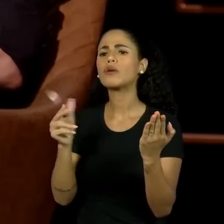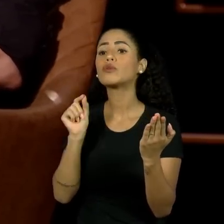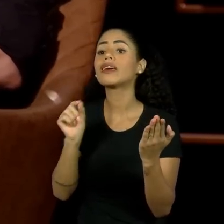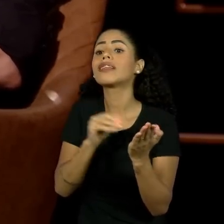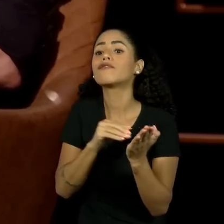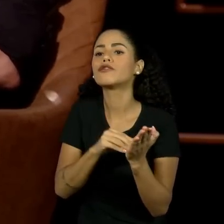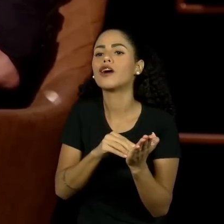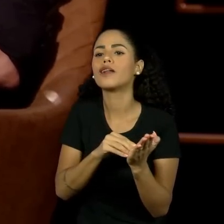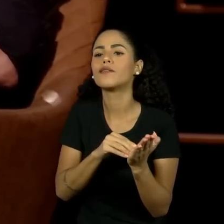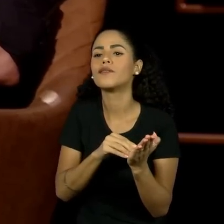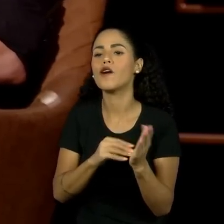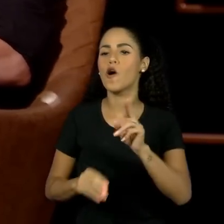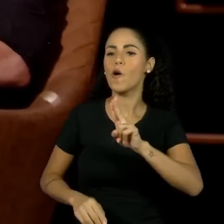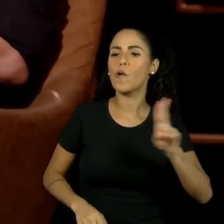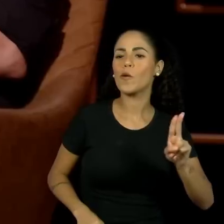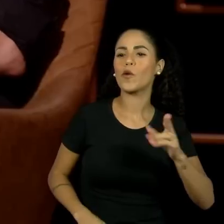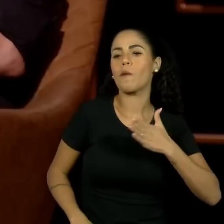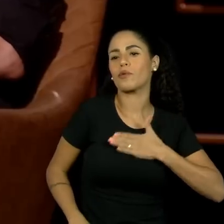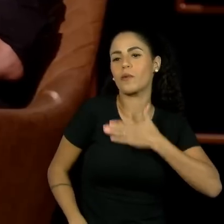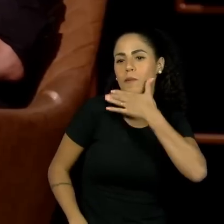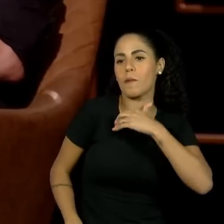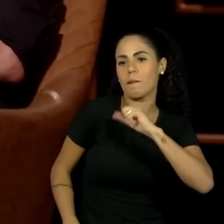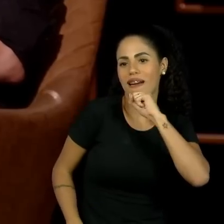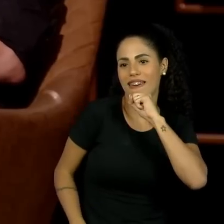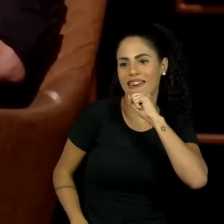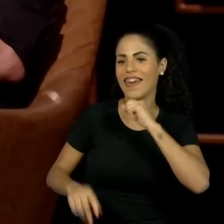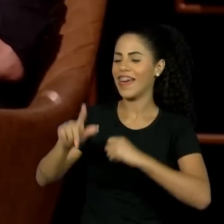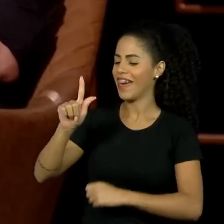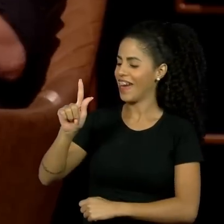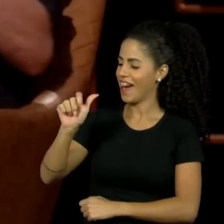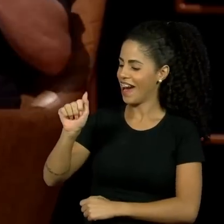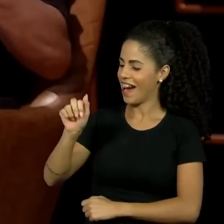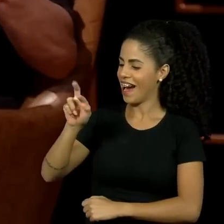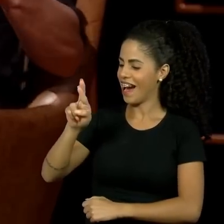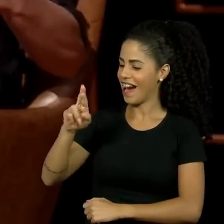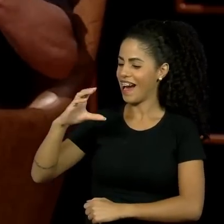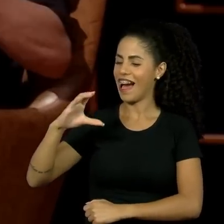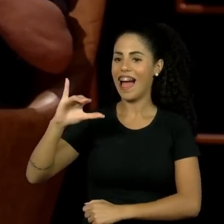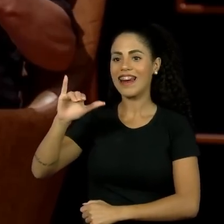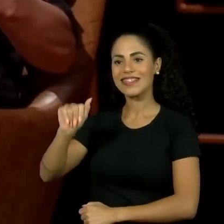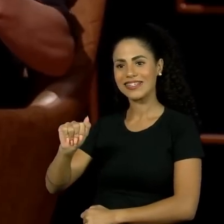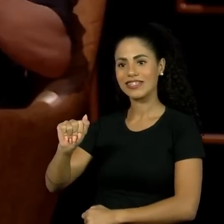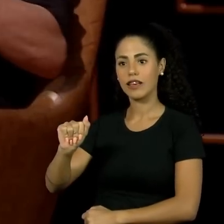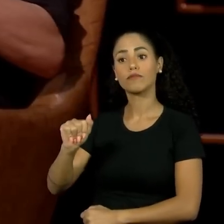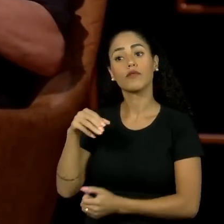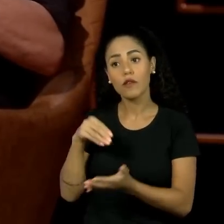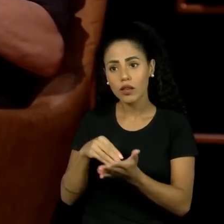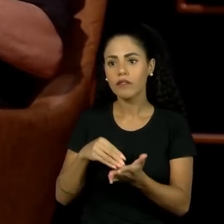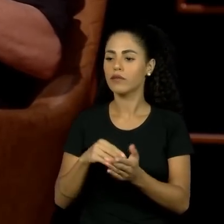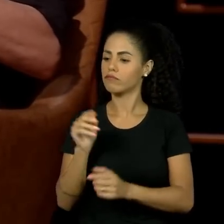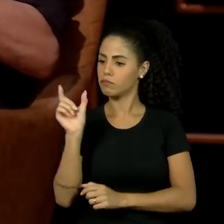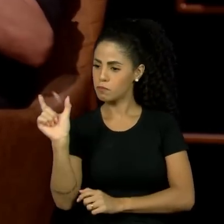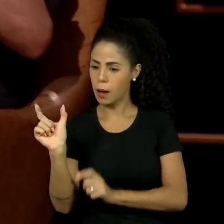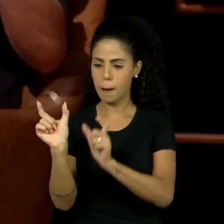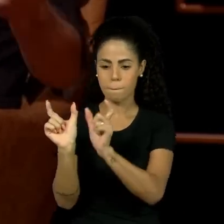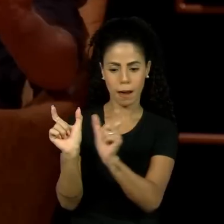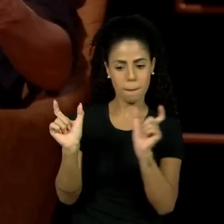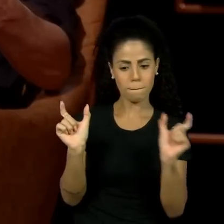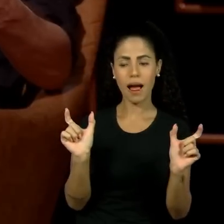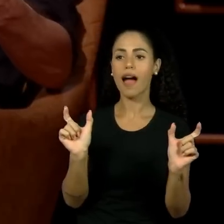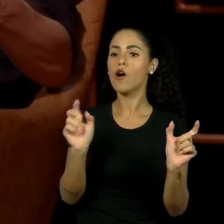faltando aqui. Vou homenagear o meu pai. E eu acho que Guilherme Leme Garcia vai ficar não